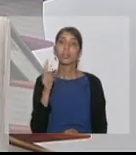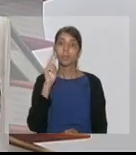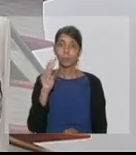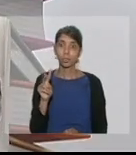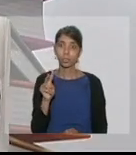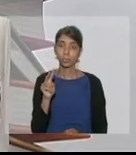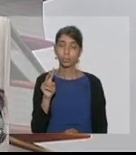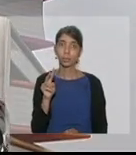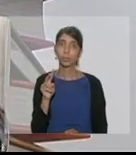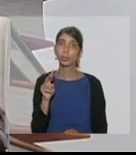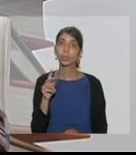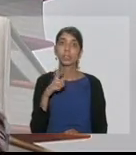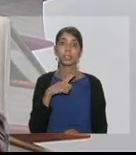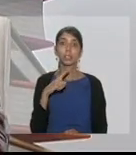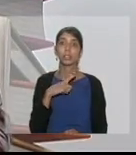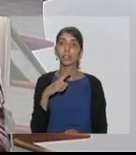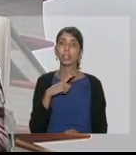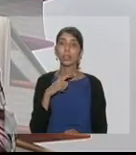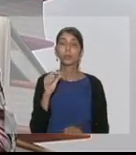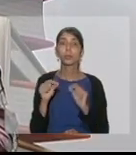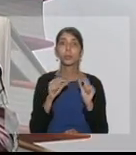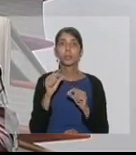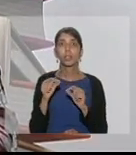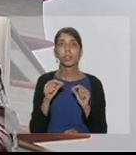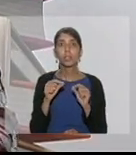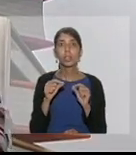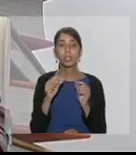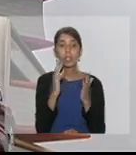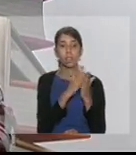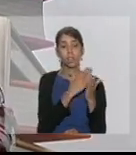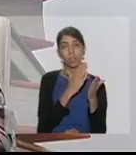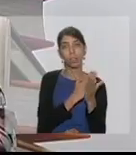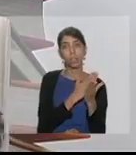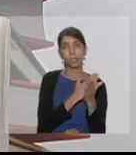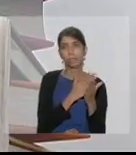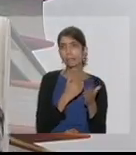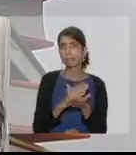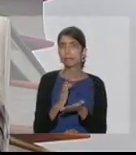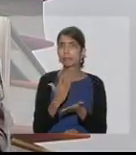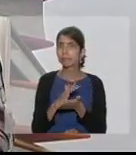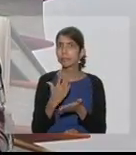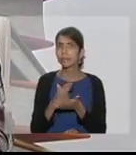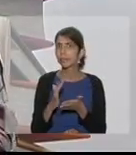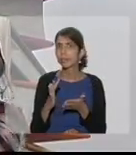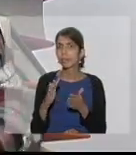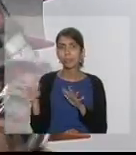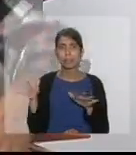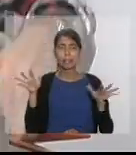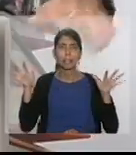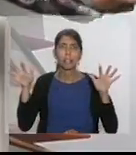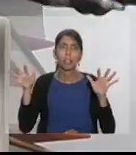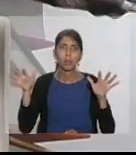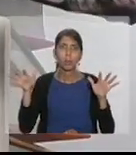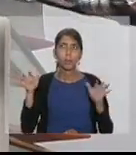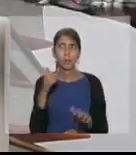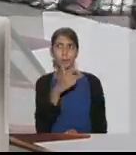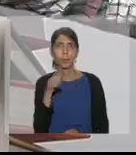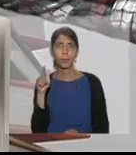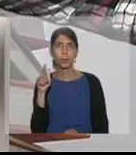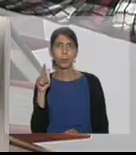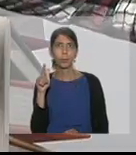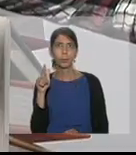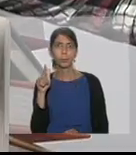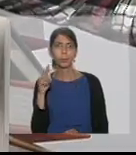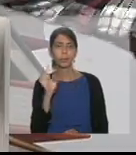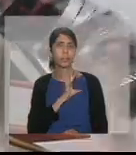eu vejo lá, tá o Não Pare, do lado de um livro que não tem nada a ver, Stephen King, livro de terror. Aí do outro lado está